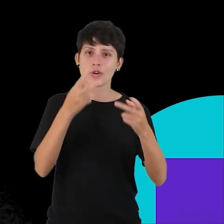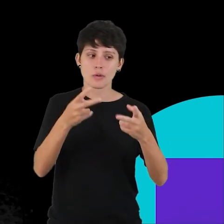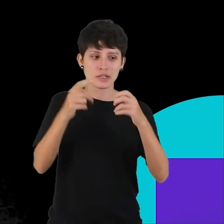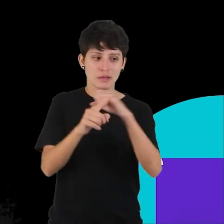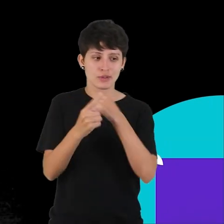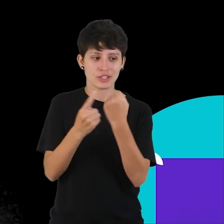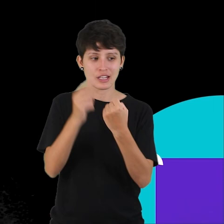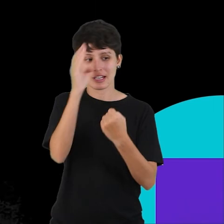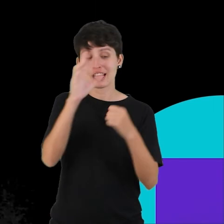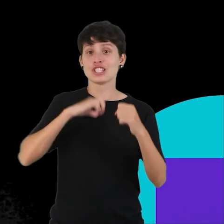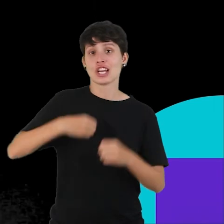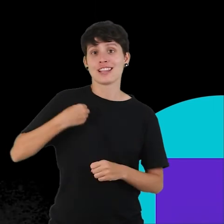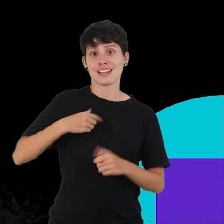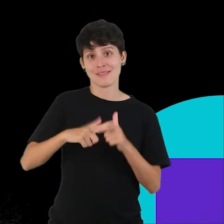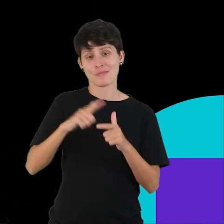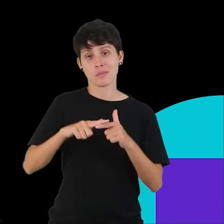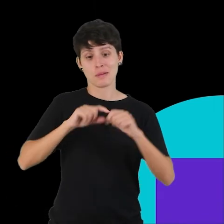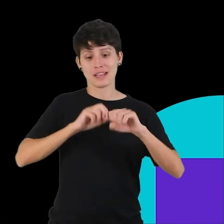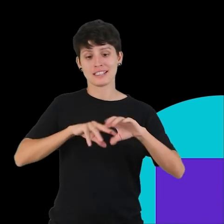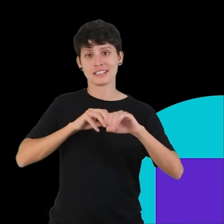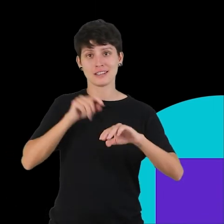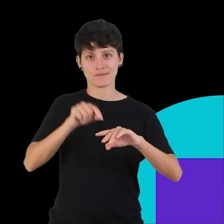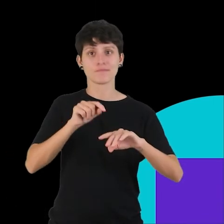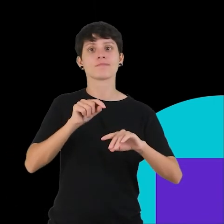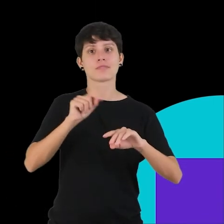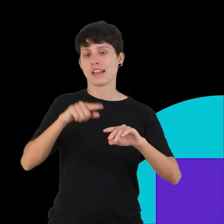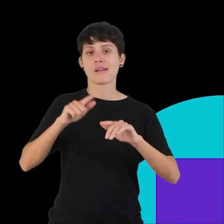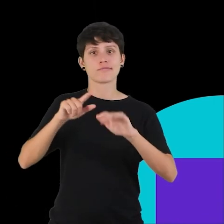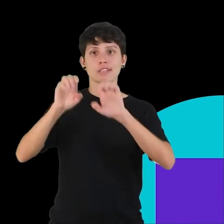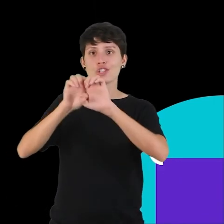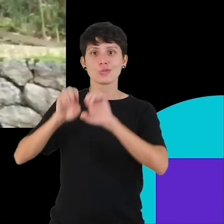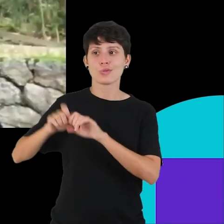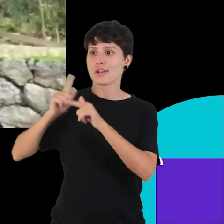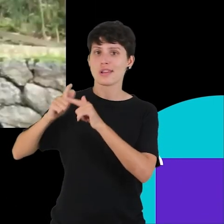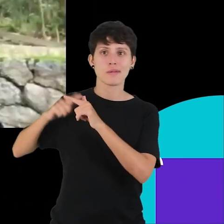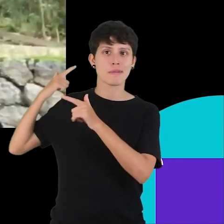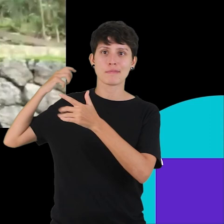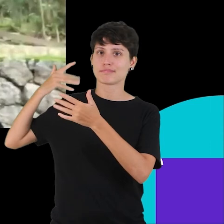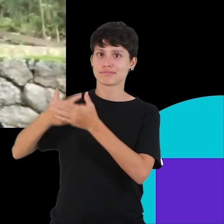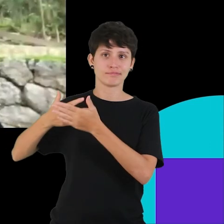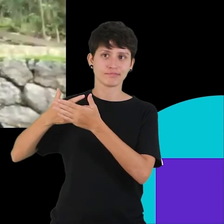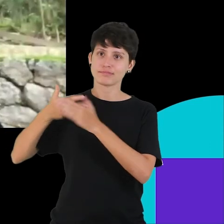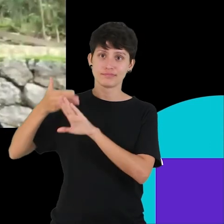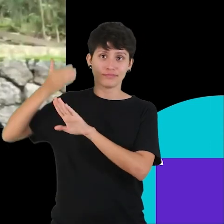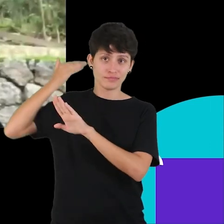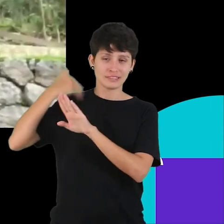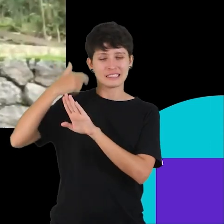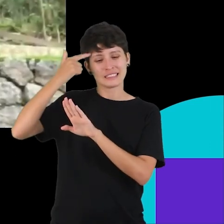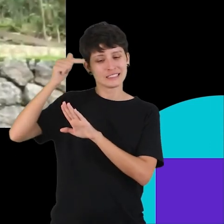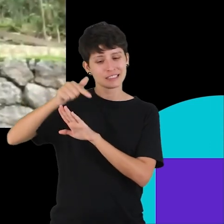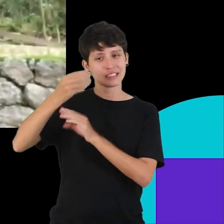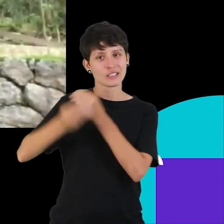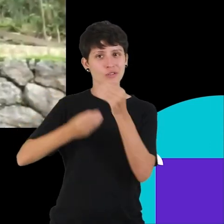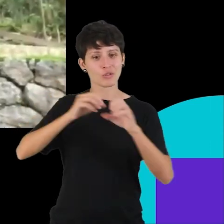E aí, gente, queria então, a gente tem mais 10 minutinhos, eu vou parar aqui de compartilhar minha tela, para a gente conversar um pouquinho,